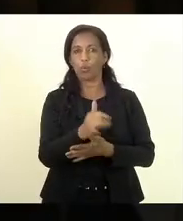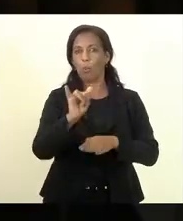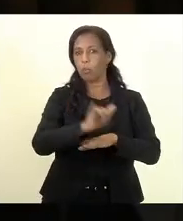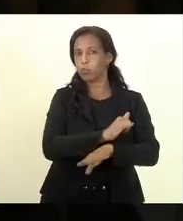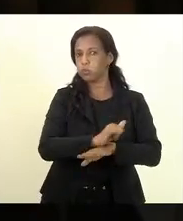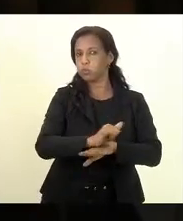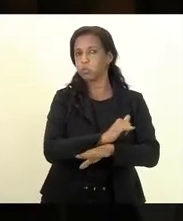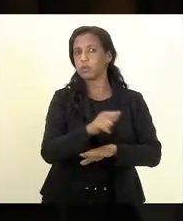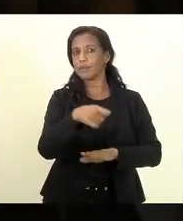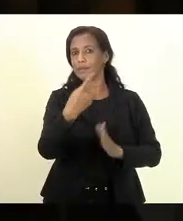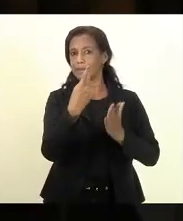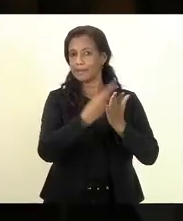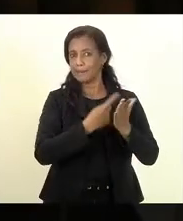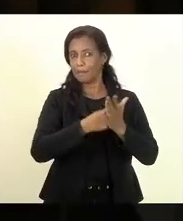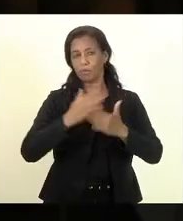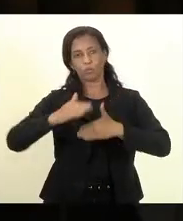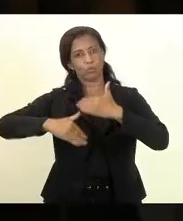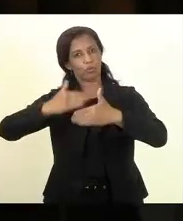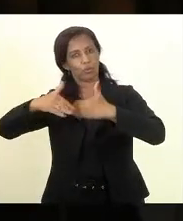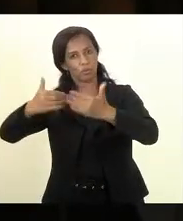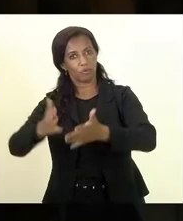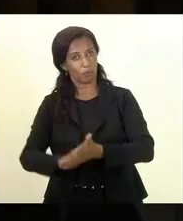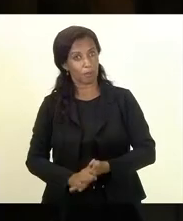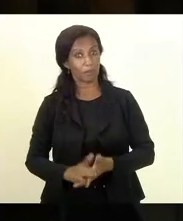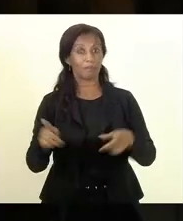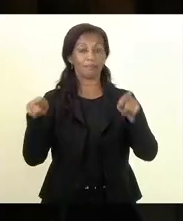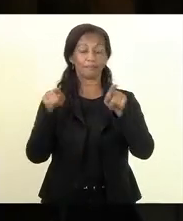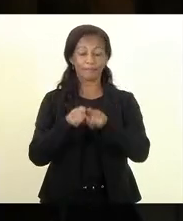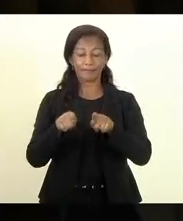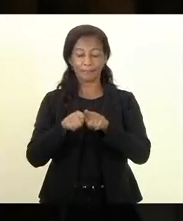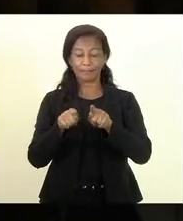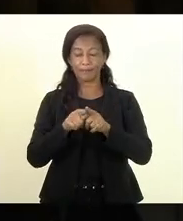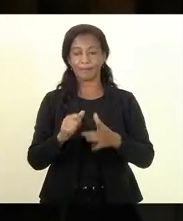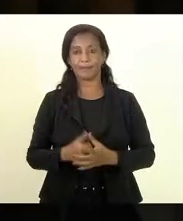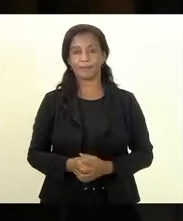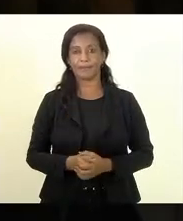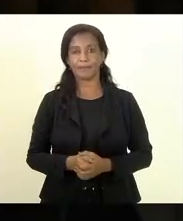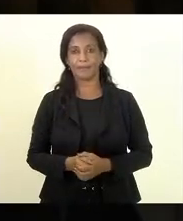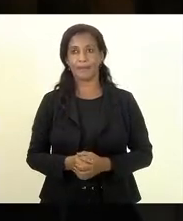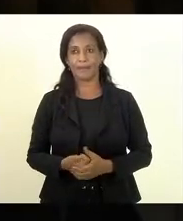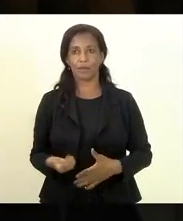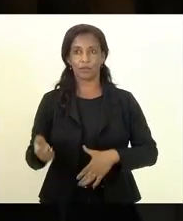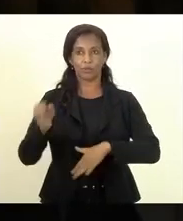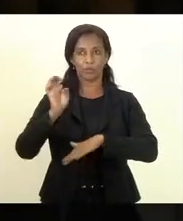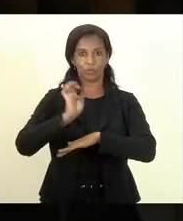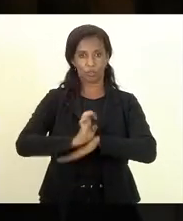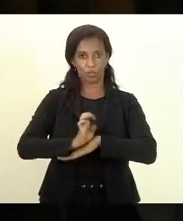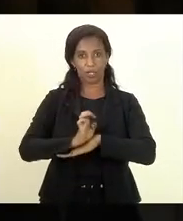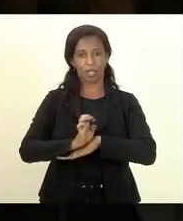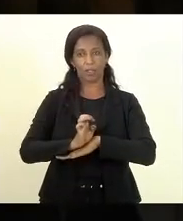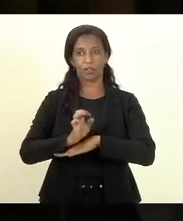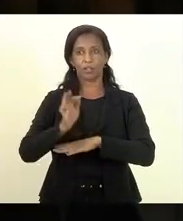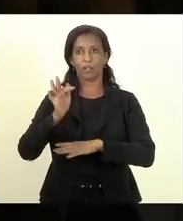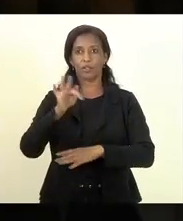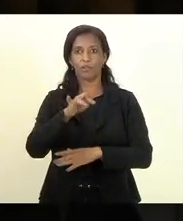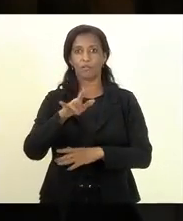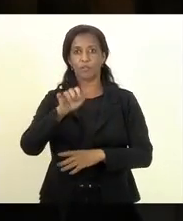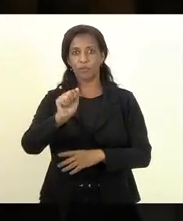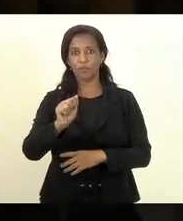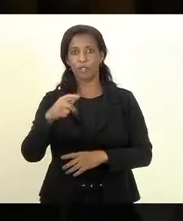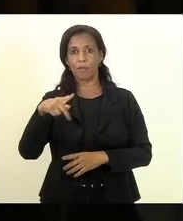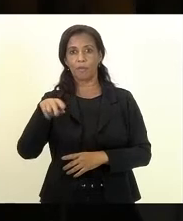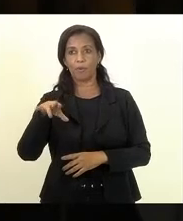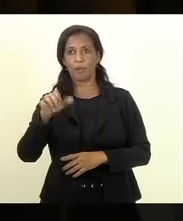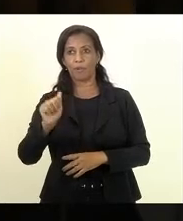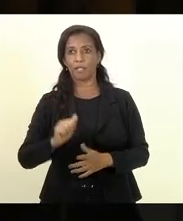estratégico dessa pauta para o desenvolvimento do Rio de Janeiro, sobretudo em um Estado, deputado Felipe Bel, deputado Salema,